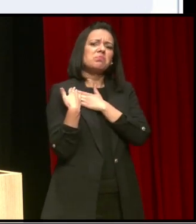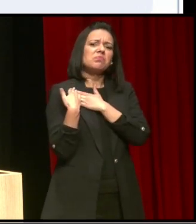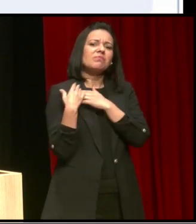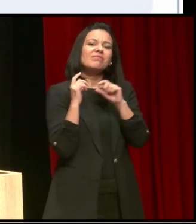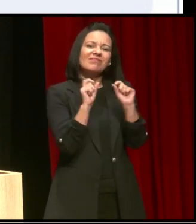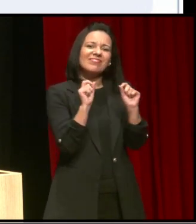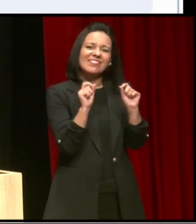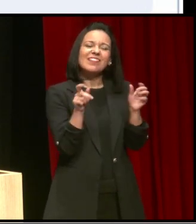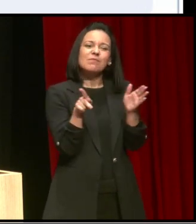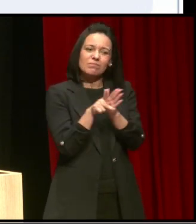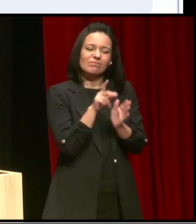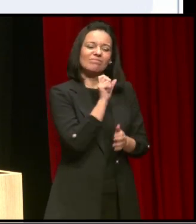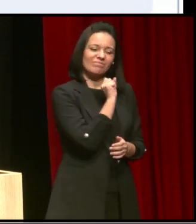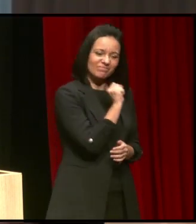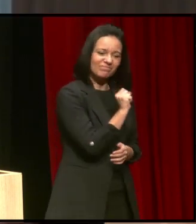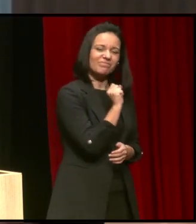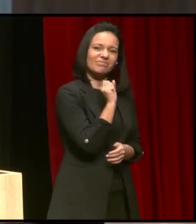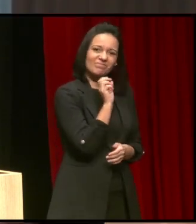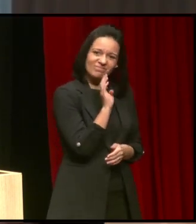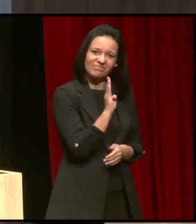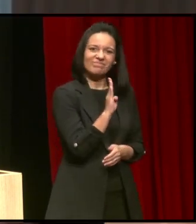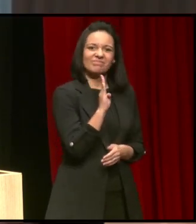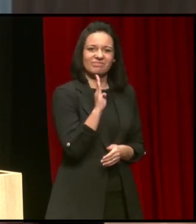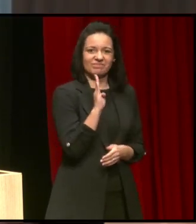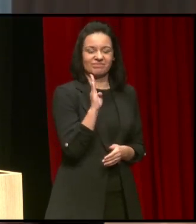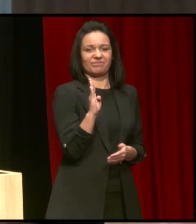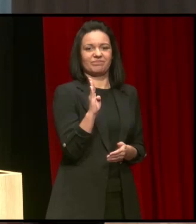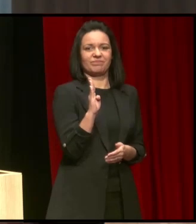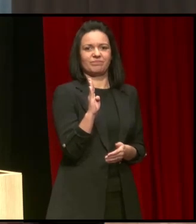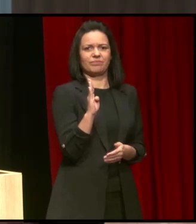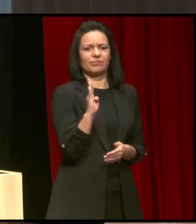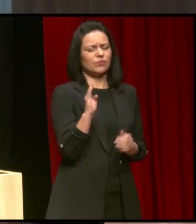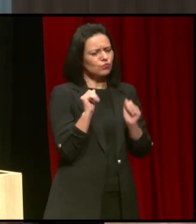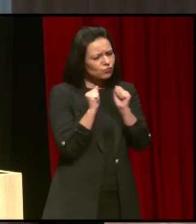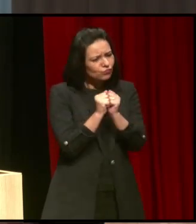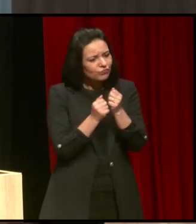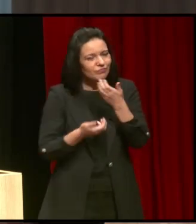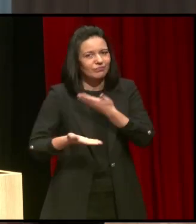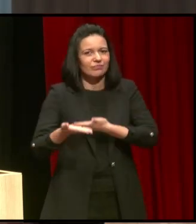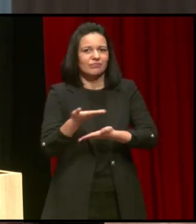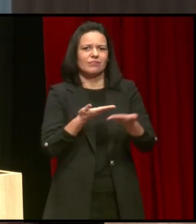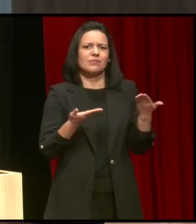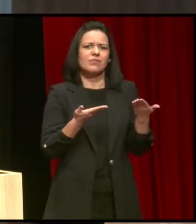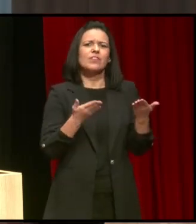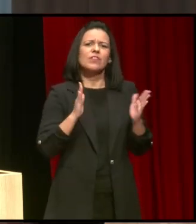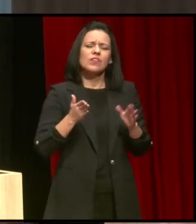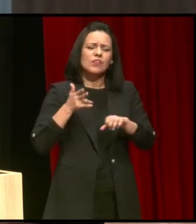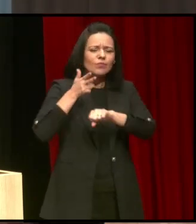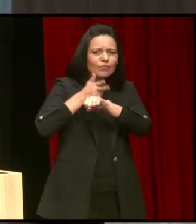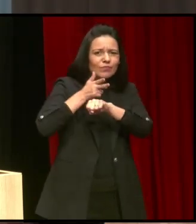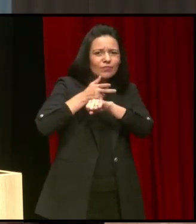somos. Por isso que a gente, e é verdade, lá vocês viram no vídeo, quem fundou a Sociedade